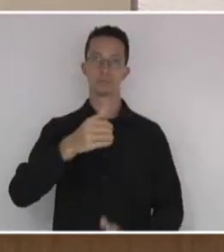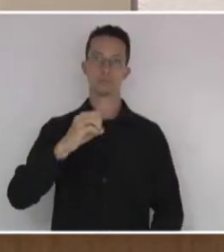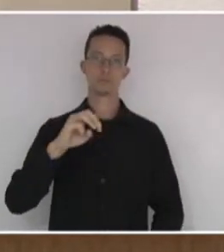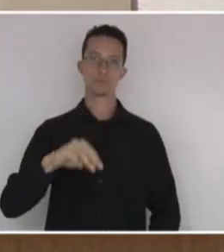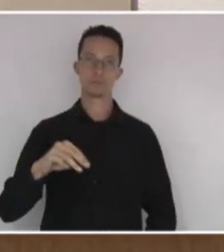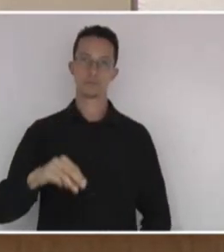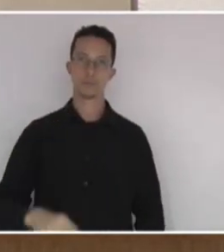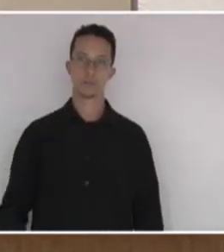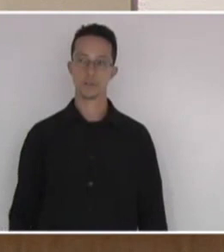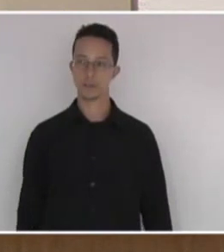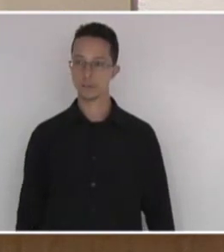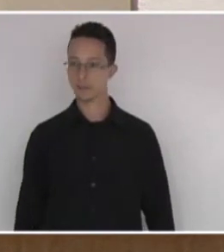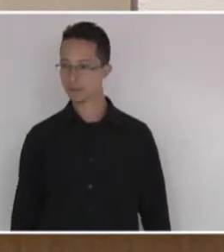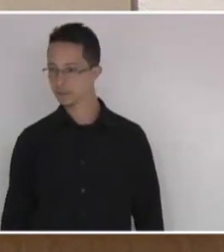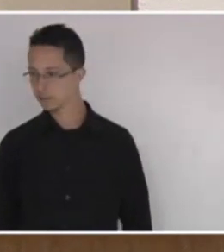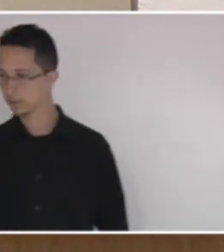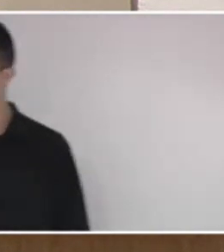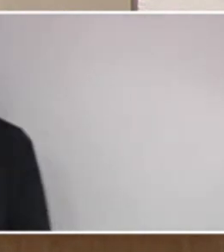minutos.